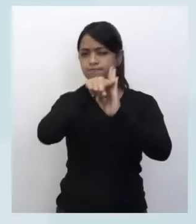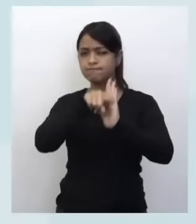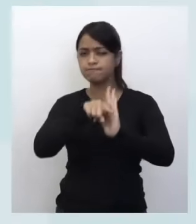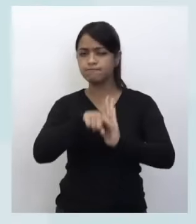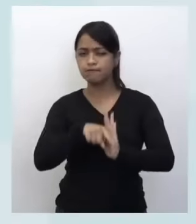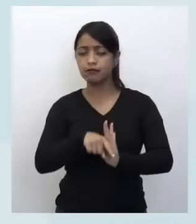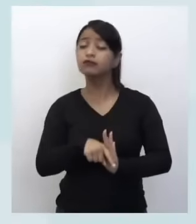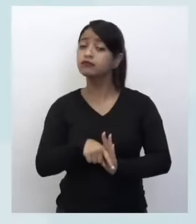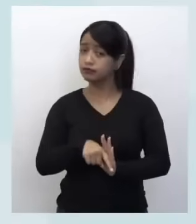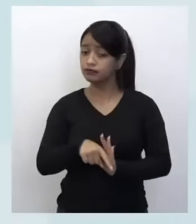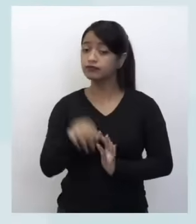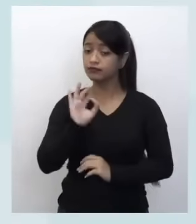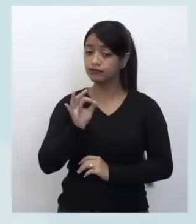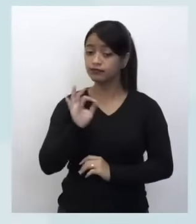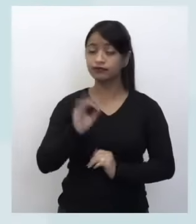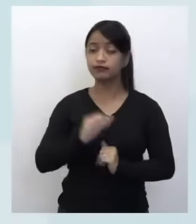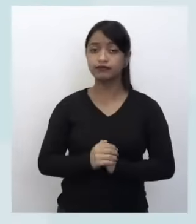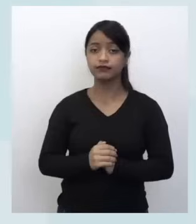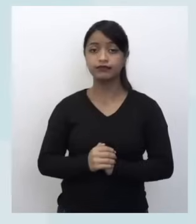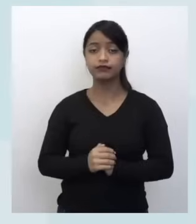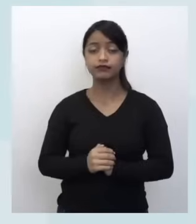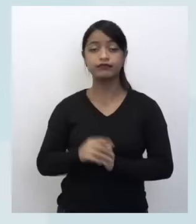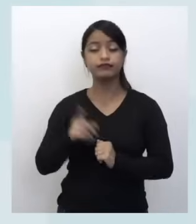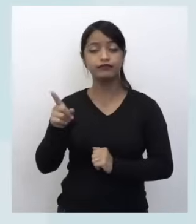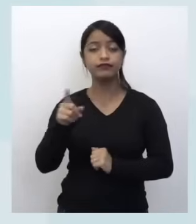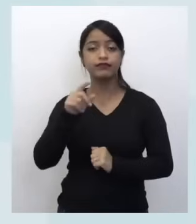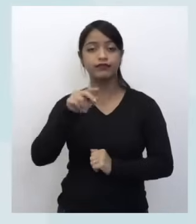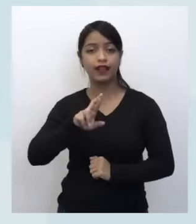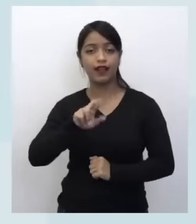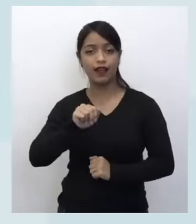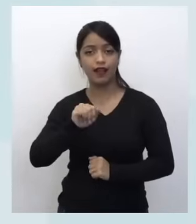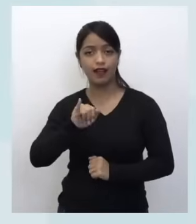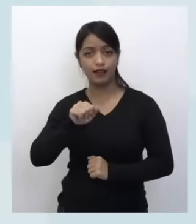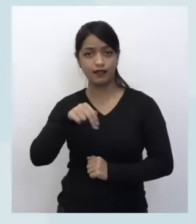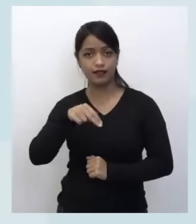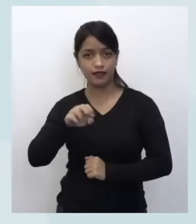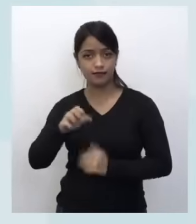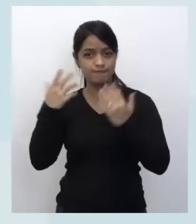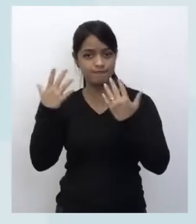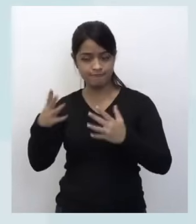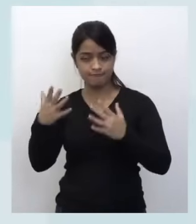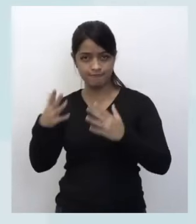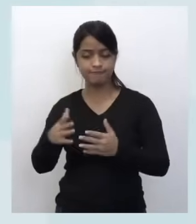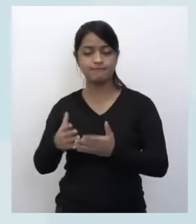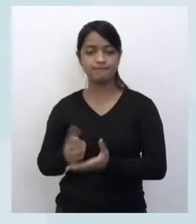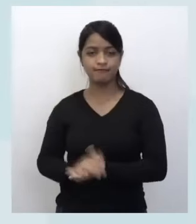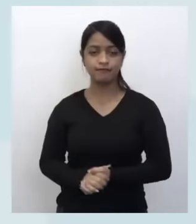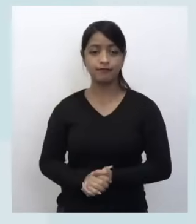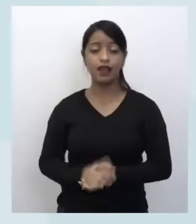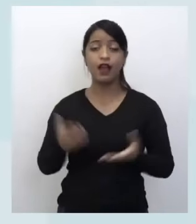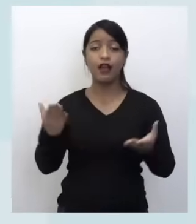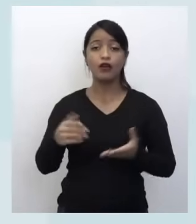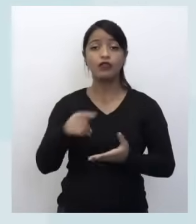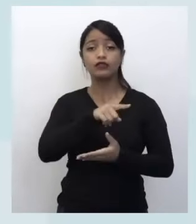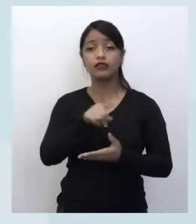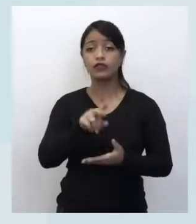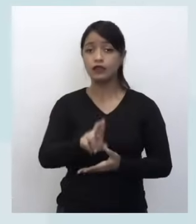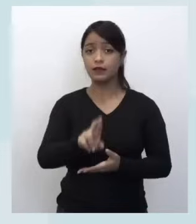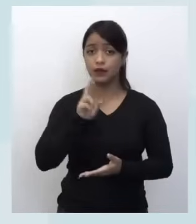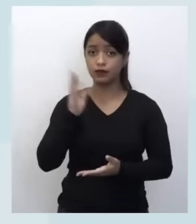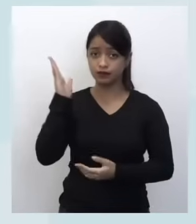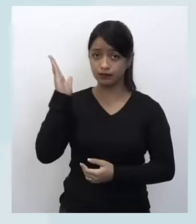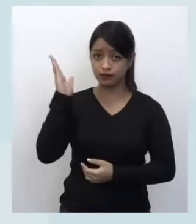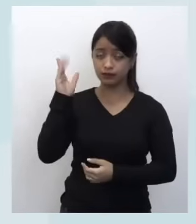aproveitando aí, como a Rayane aproveitou, parabéns a ela. Façam essa sondagem, né? Respondam no chat, que daqui a pouco